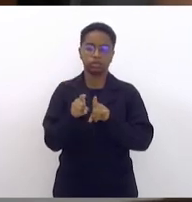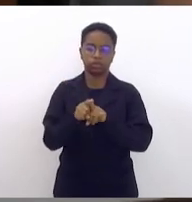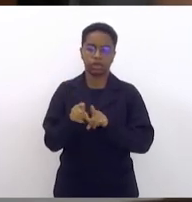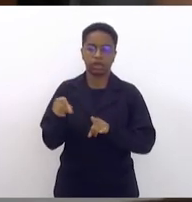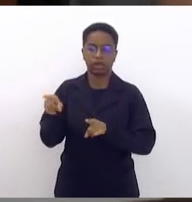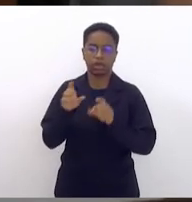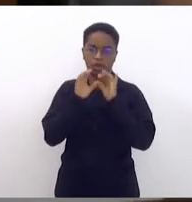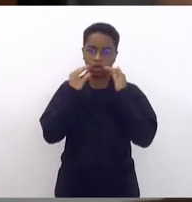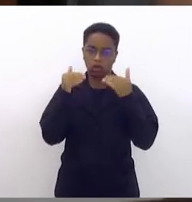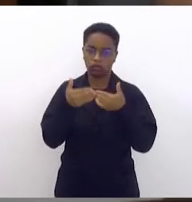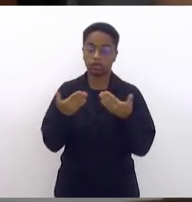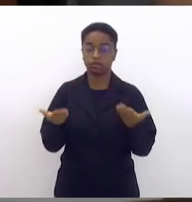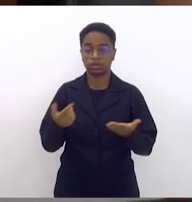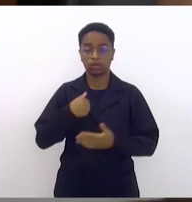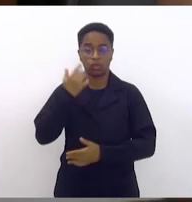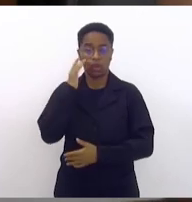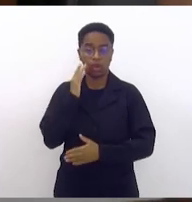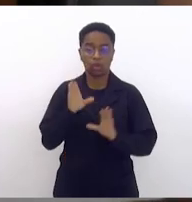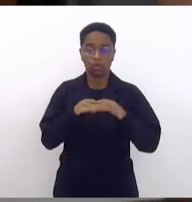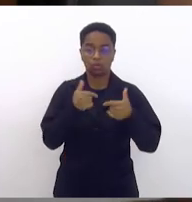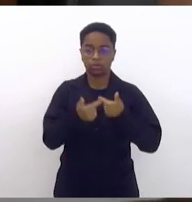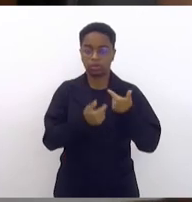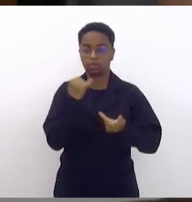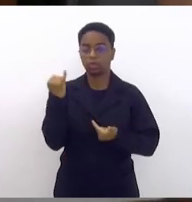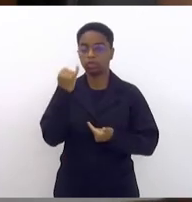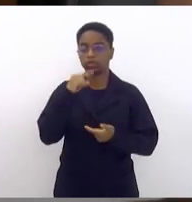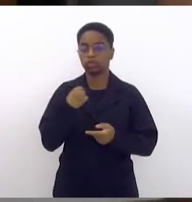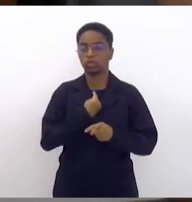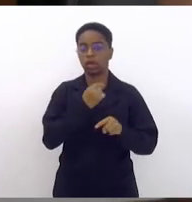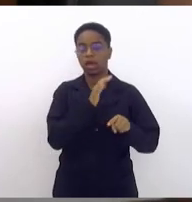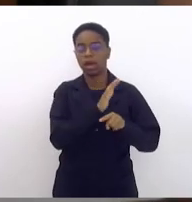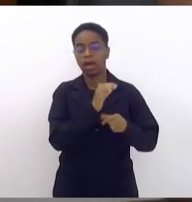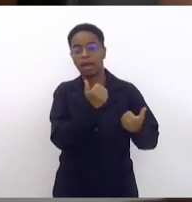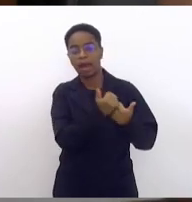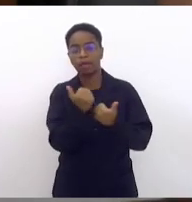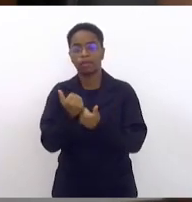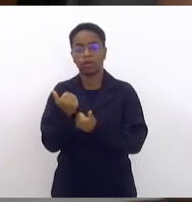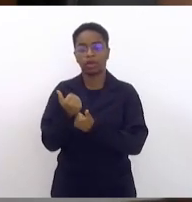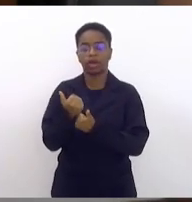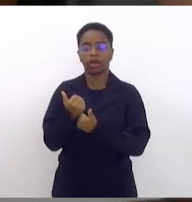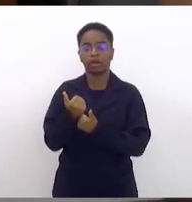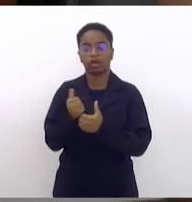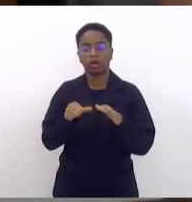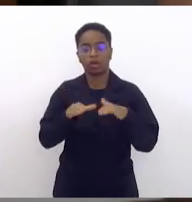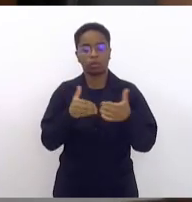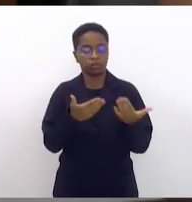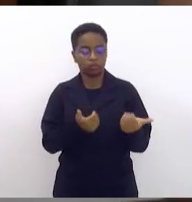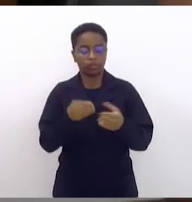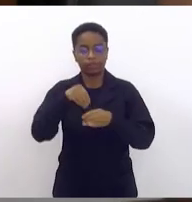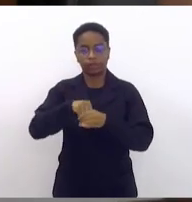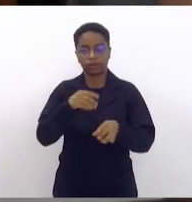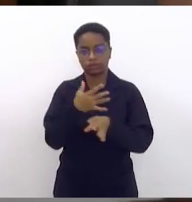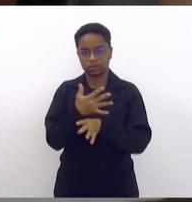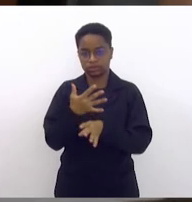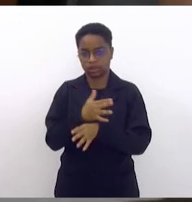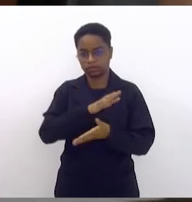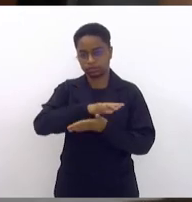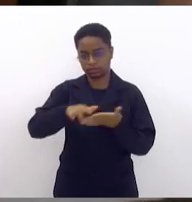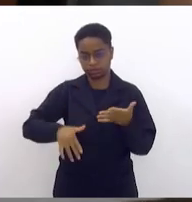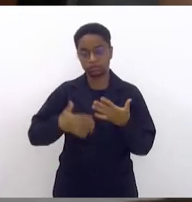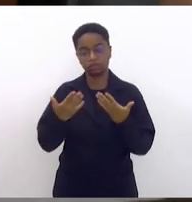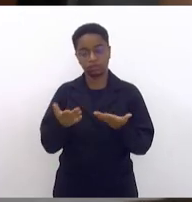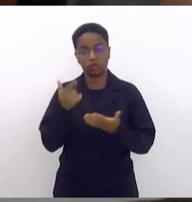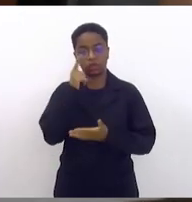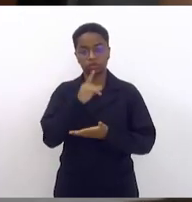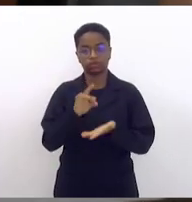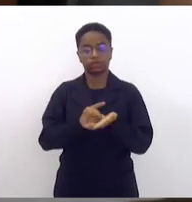Então acho que a frente parlamentar vai servir pra gente fortalecer a política de juventude nos municípios fortalecendo a política de juventude nos municípios a gente vai tem uma